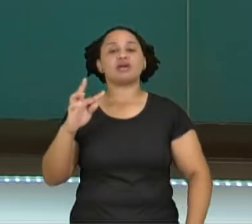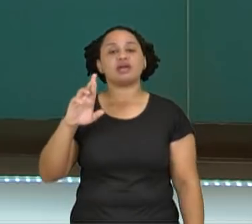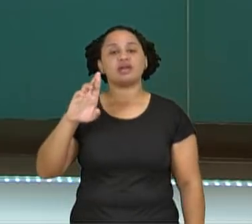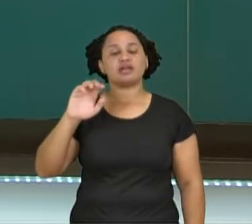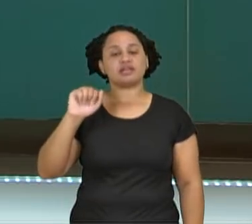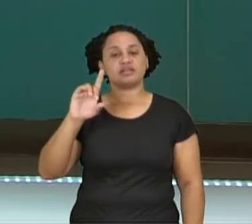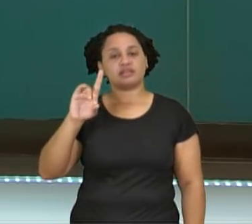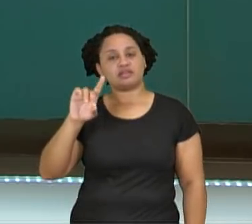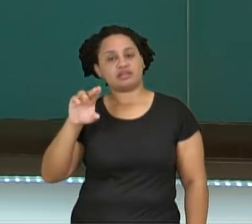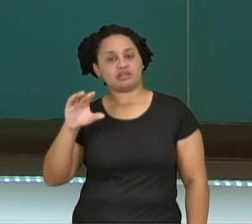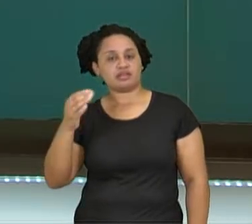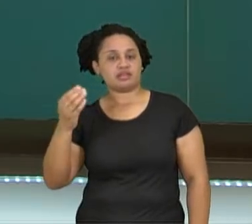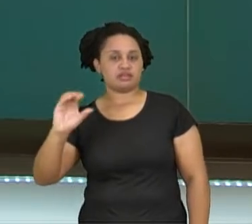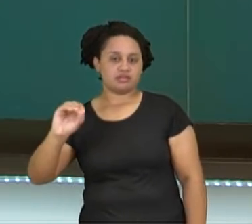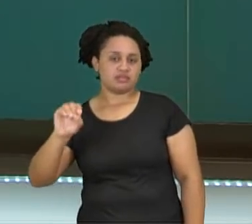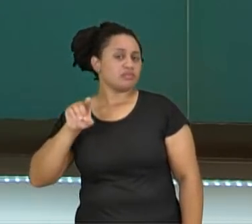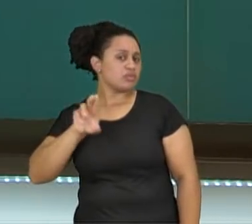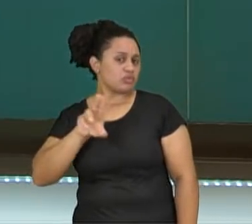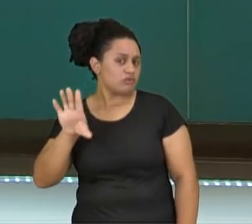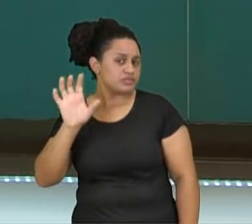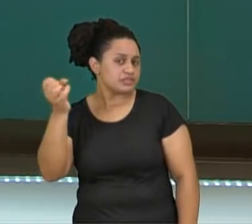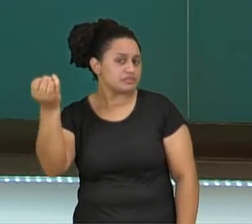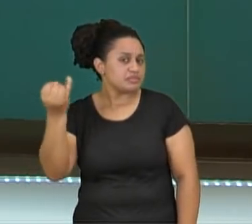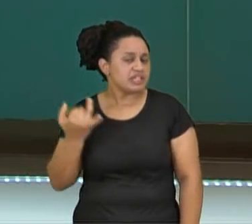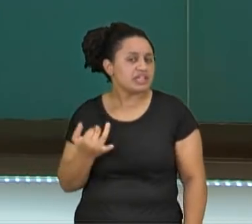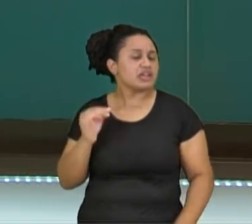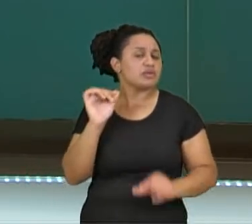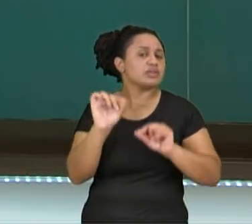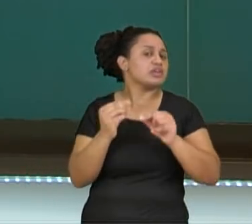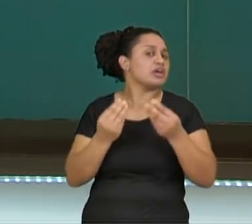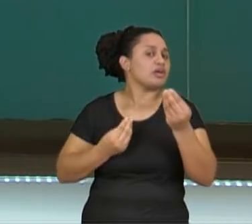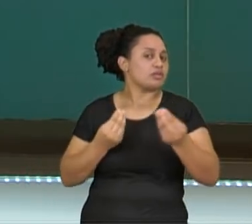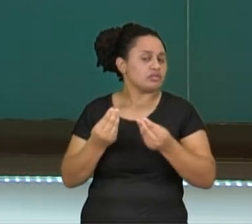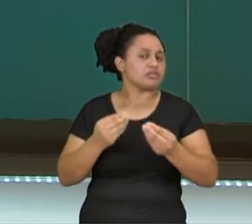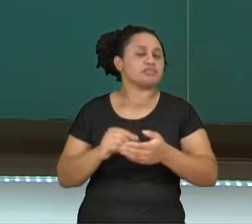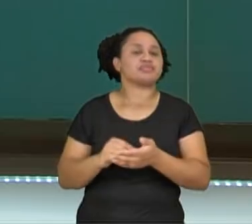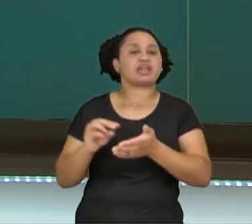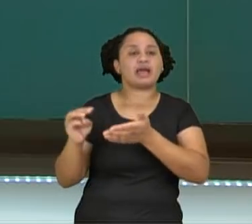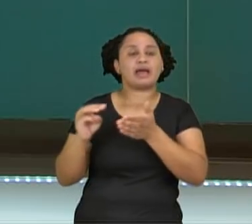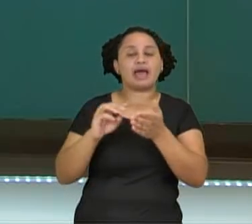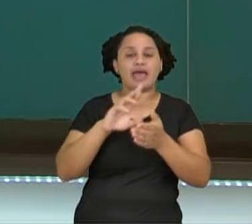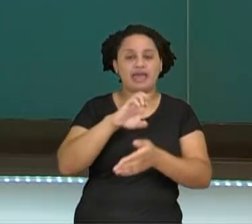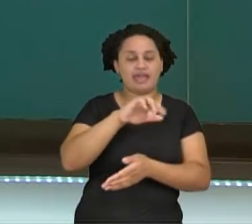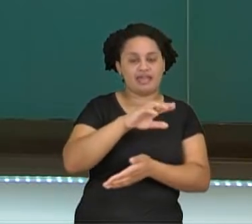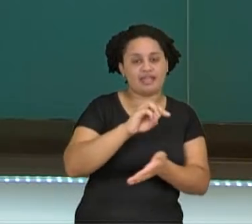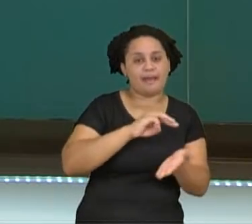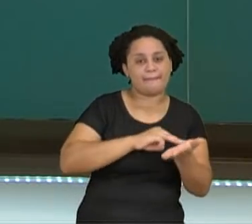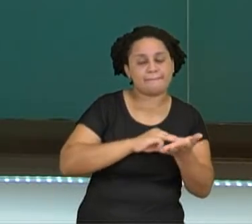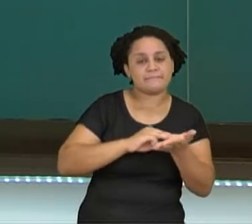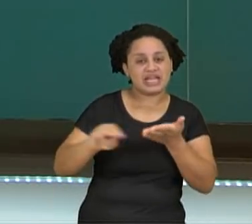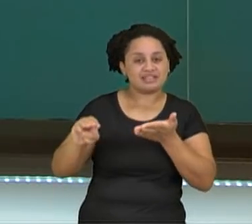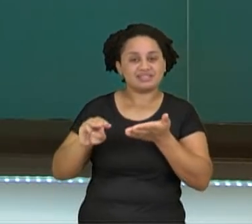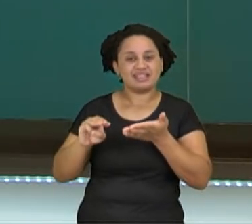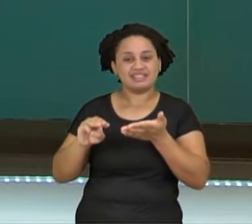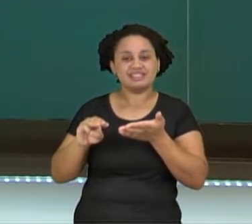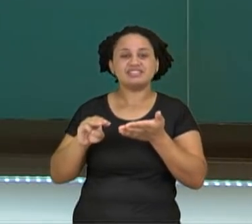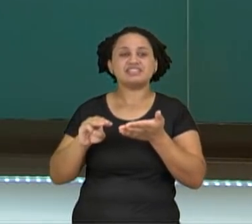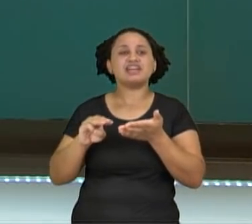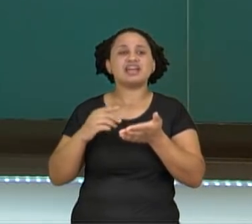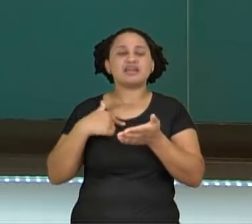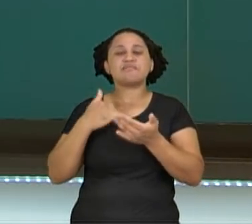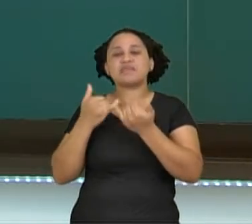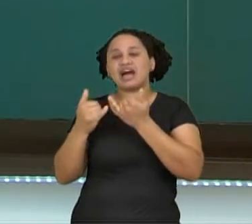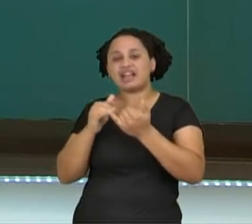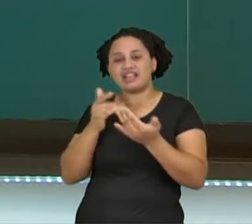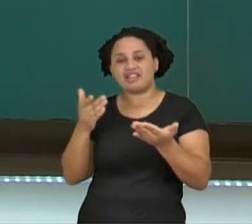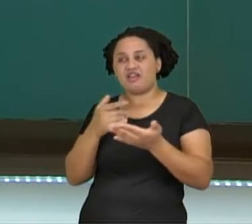processo de tradução, o próprio nome já está dizendo também para você o que está acontecendo. A mensagem do RNA mensageiro, que para a gente aqui está aparecendo em verdinho,